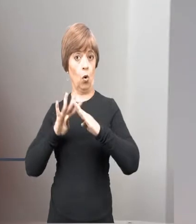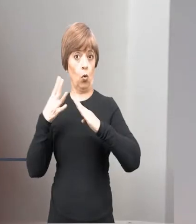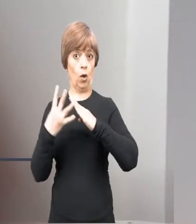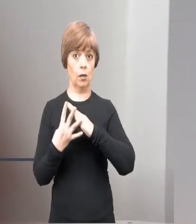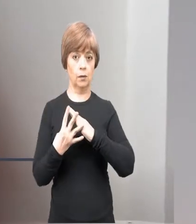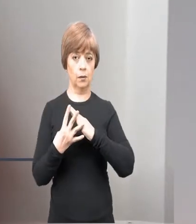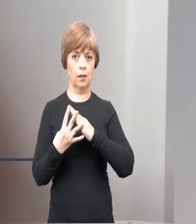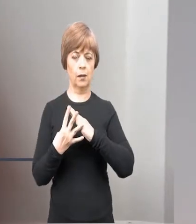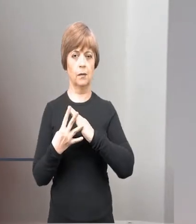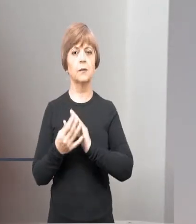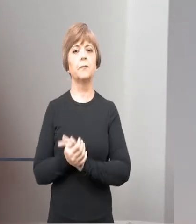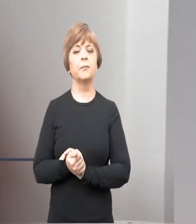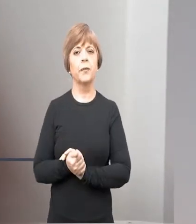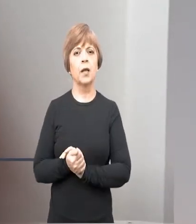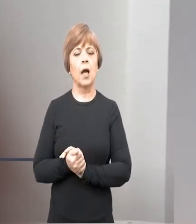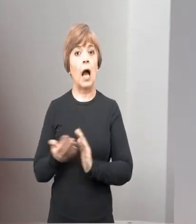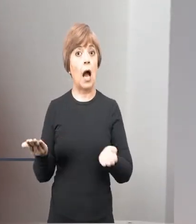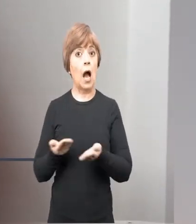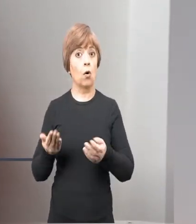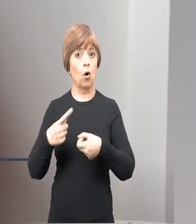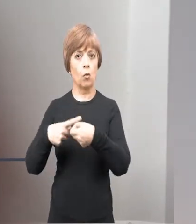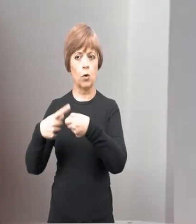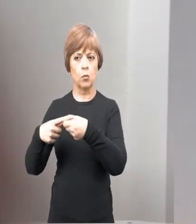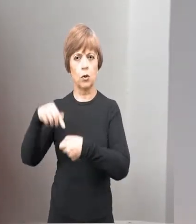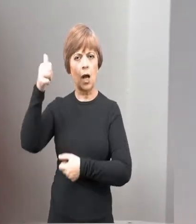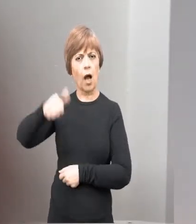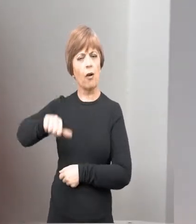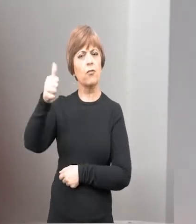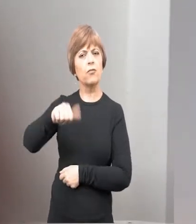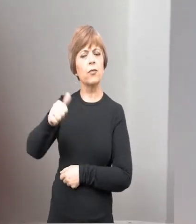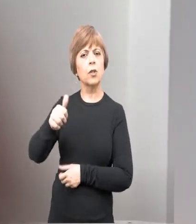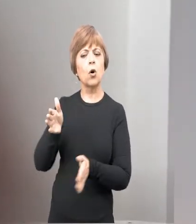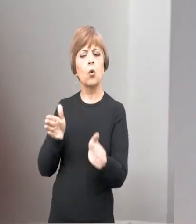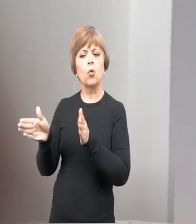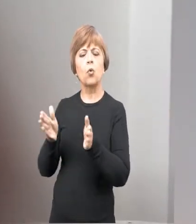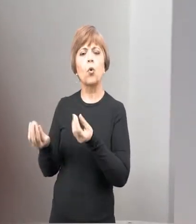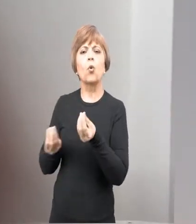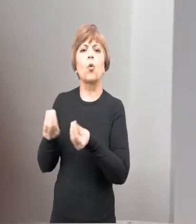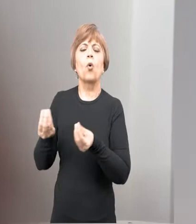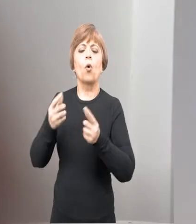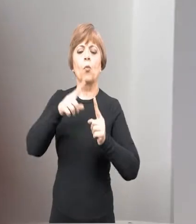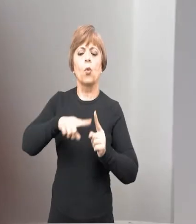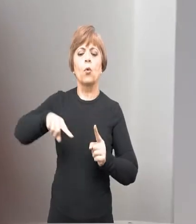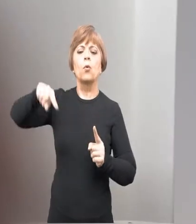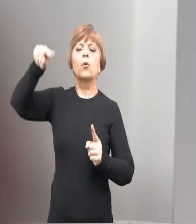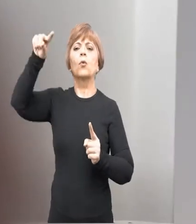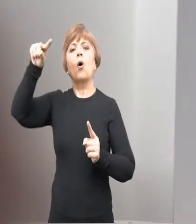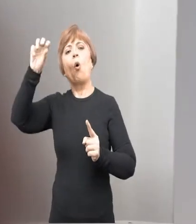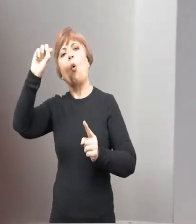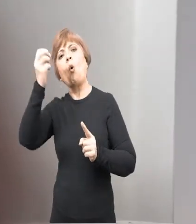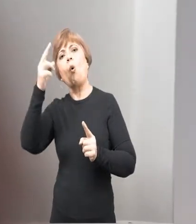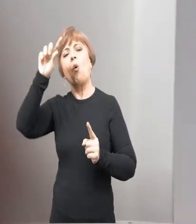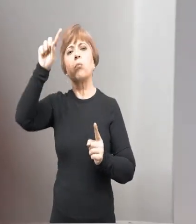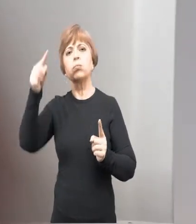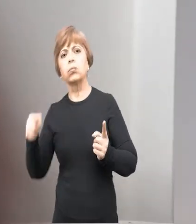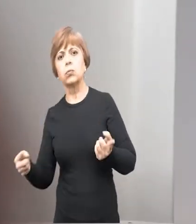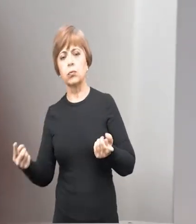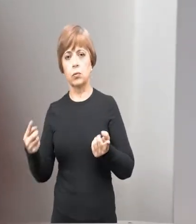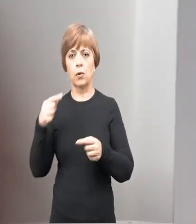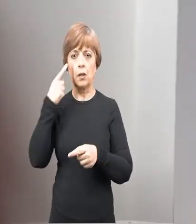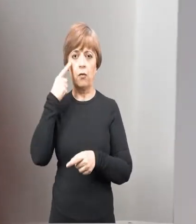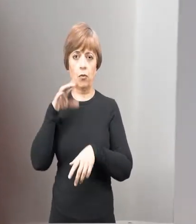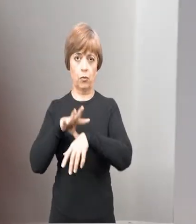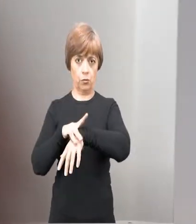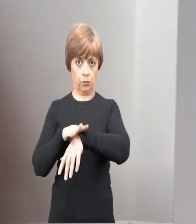quarentena, agora os municípios estão avaliando o comportamento da curva de transmissão da doença e os